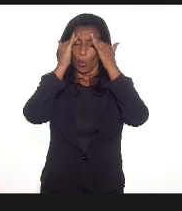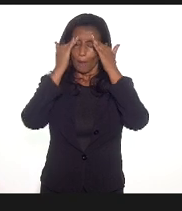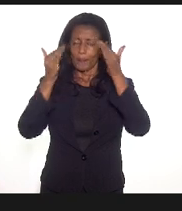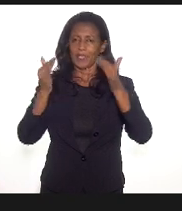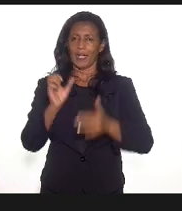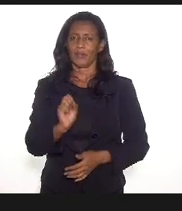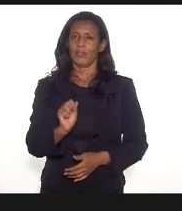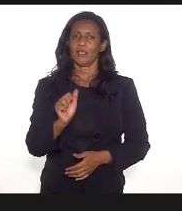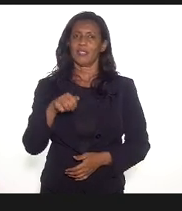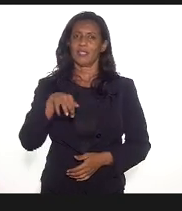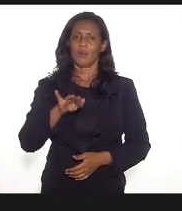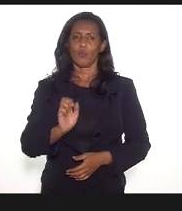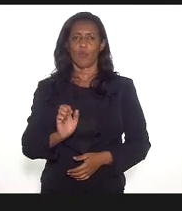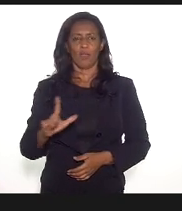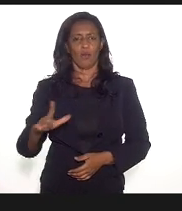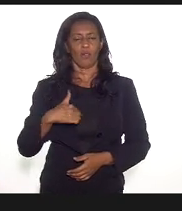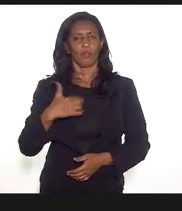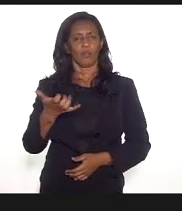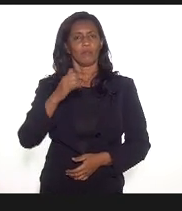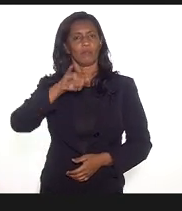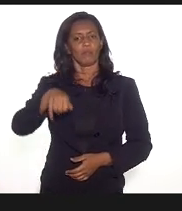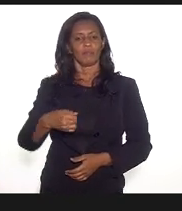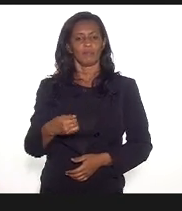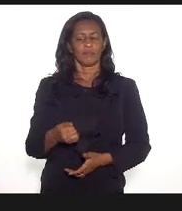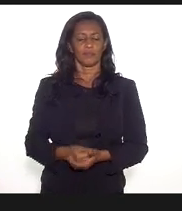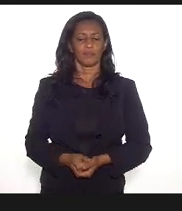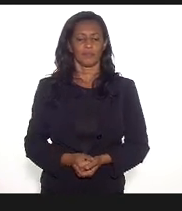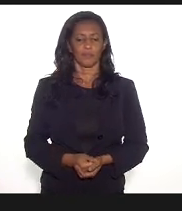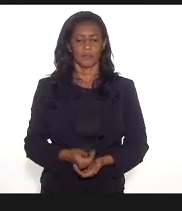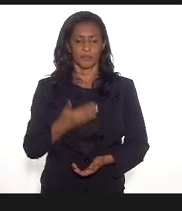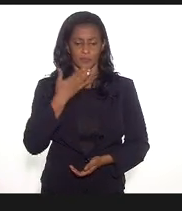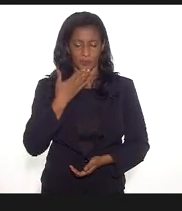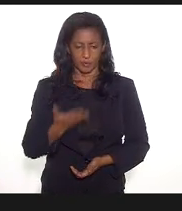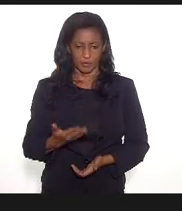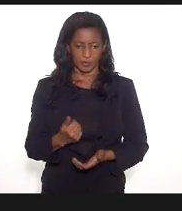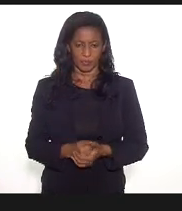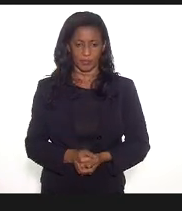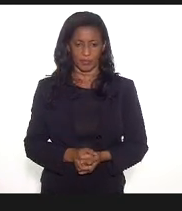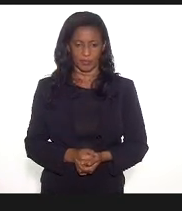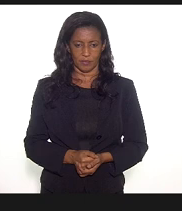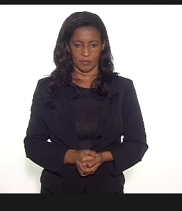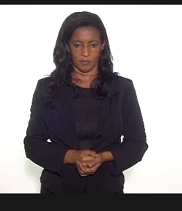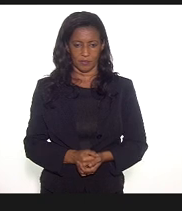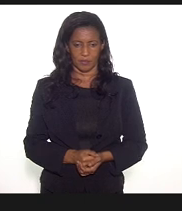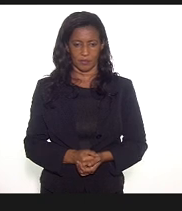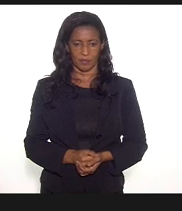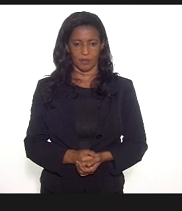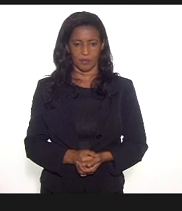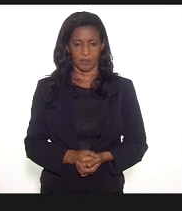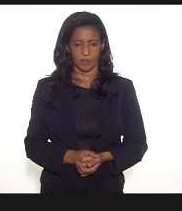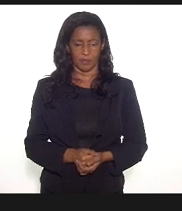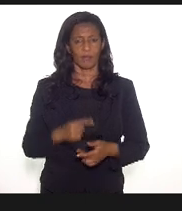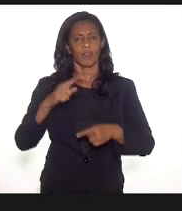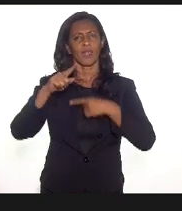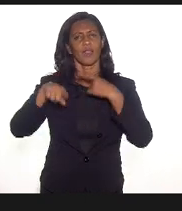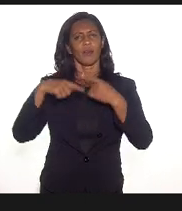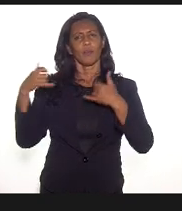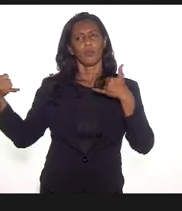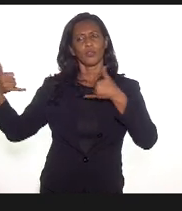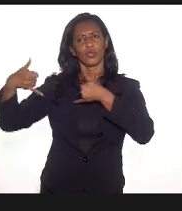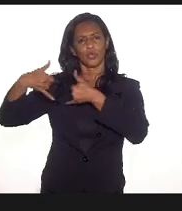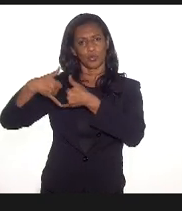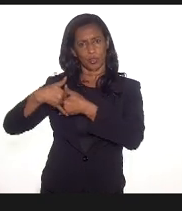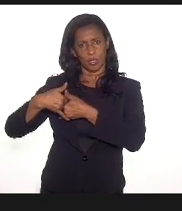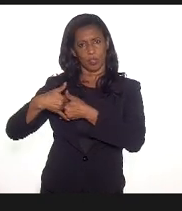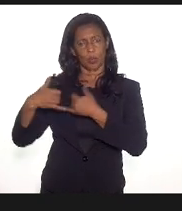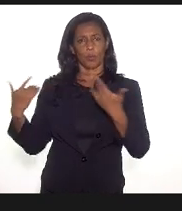Samuel. Queria aproveitar a oportunidade aqui e pedir... depois eu te dou uma ligada, porque tá